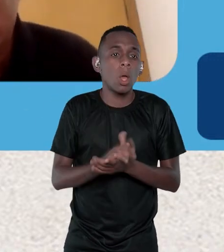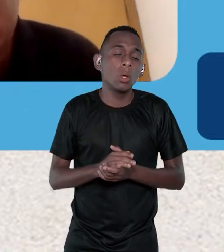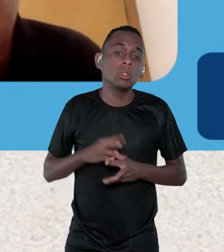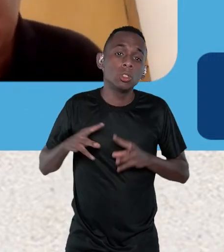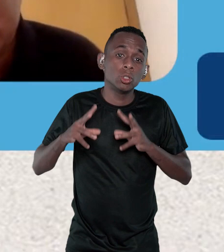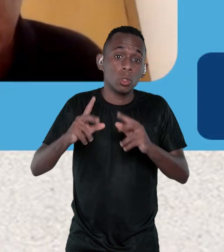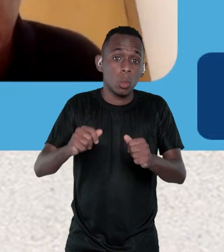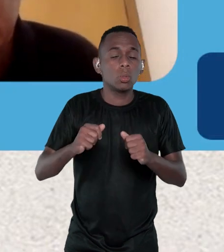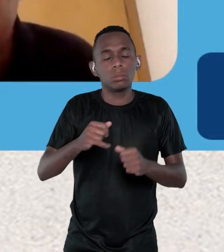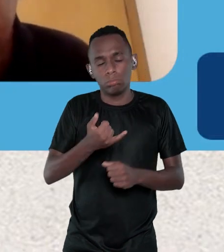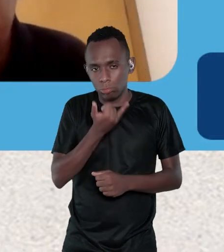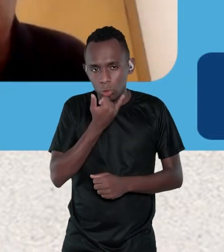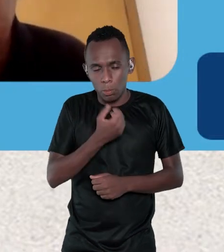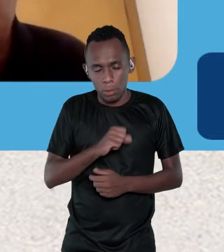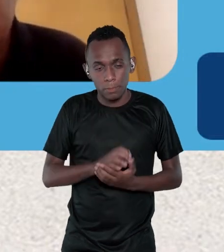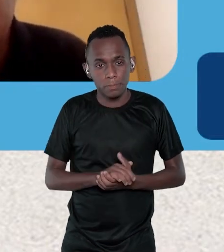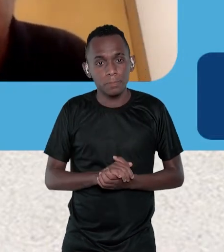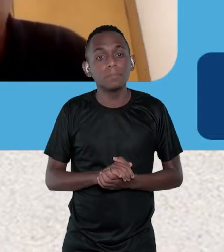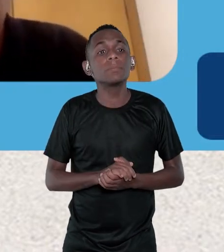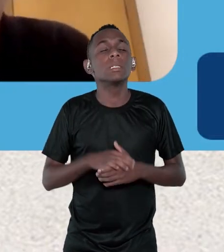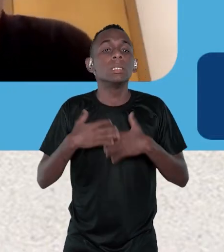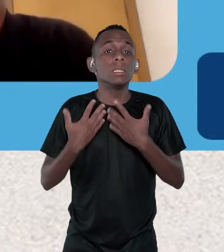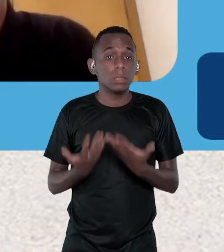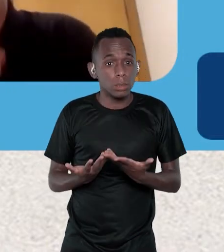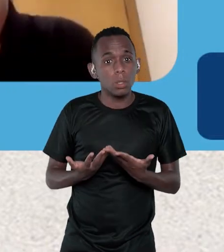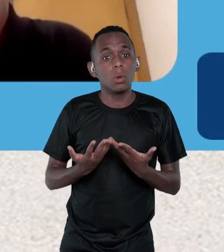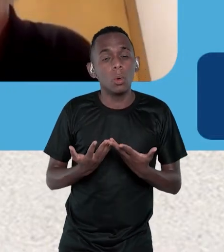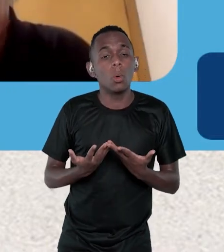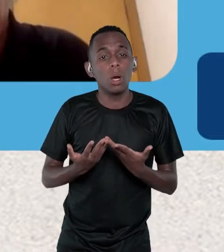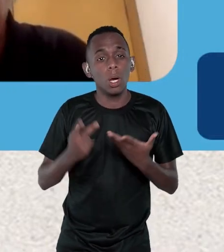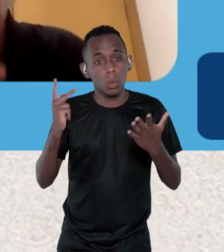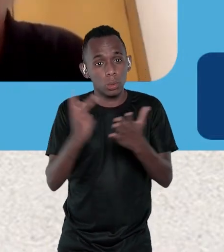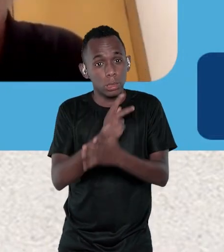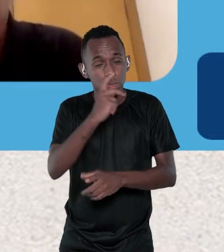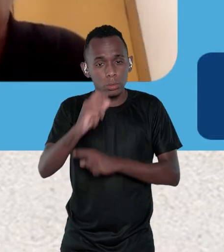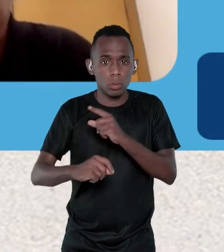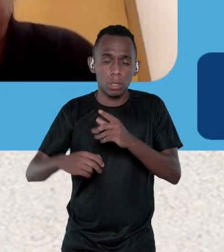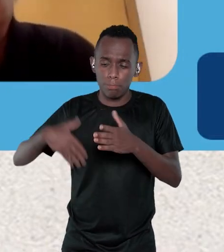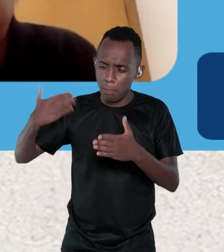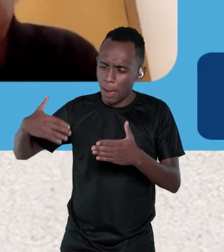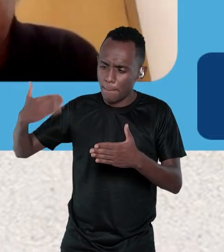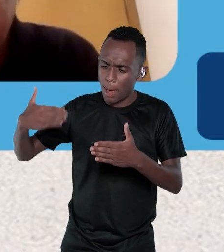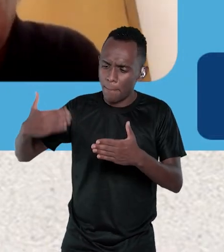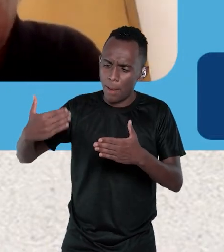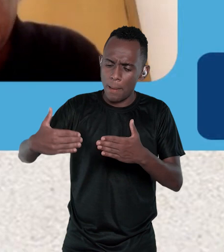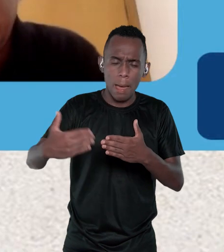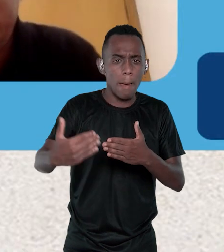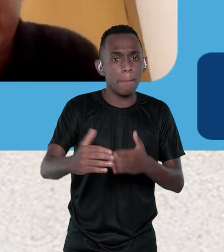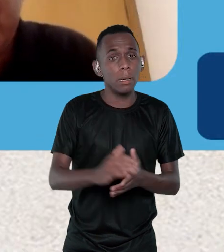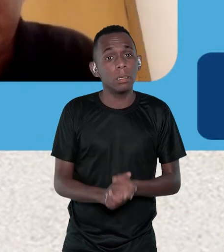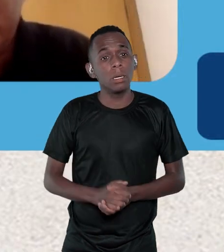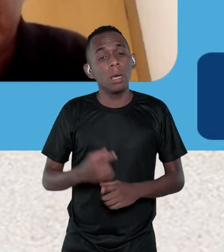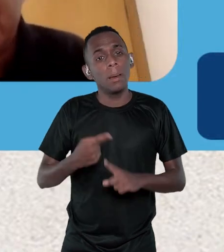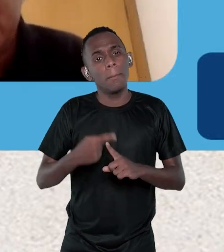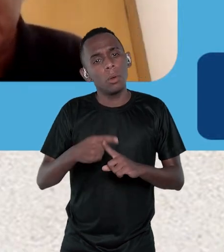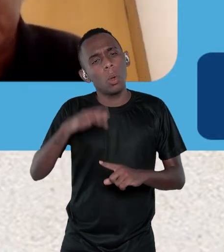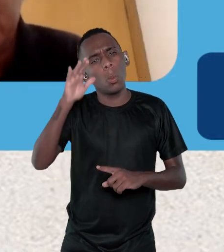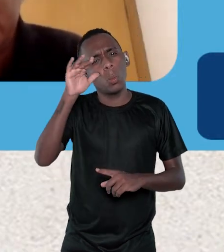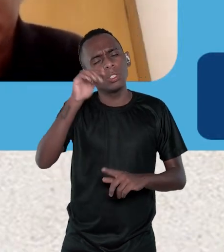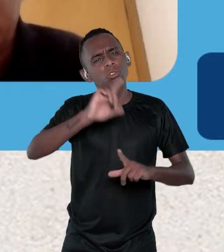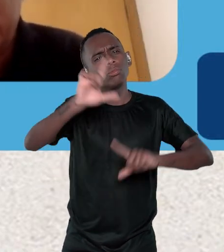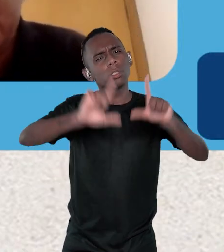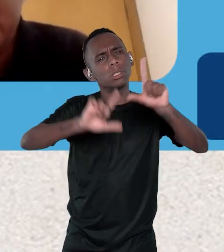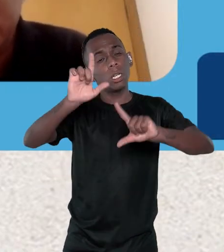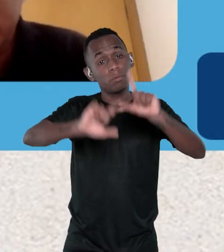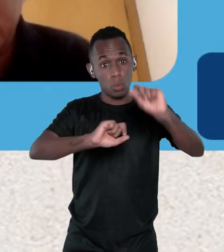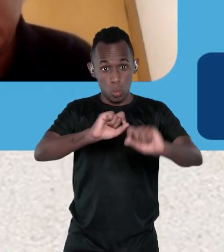essas chacinas e tudo veio acontecendo, desculpa, vieram acontecendo